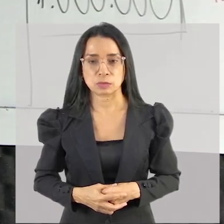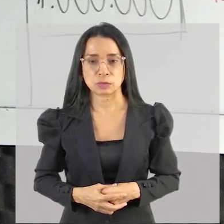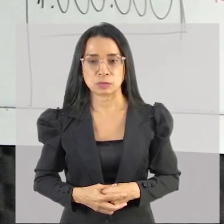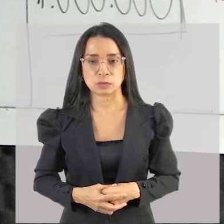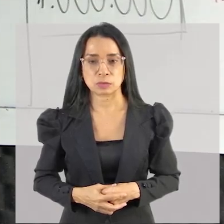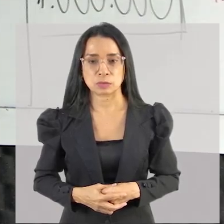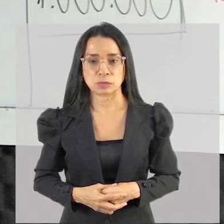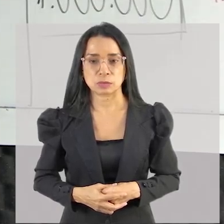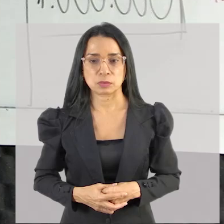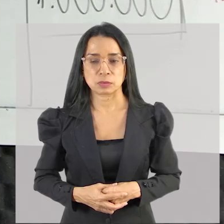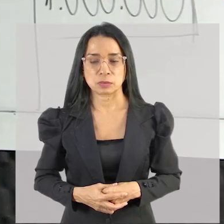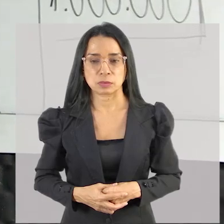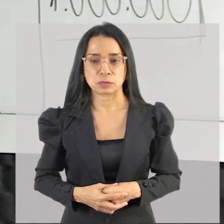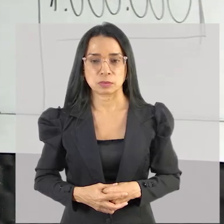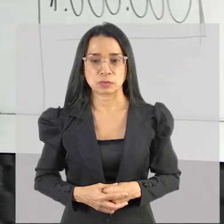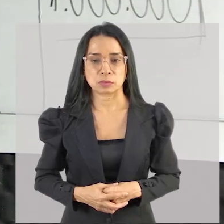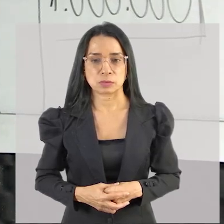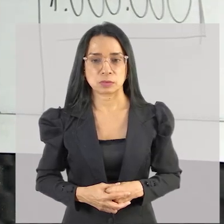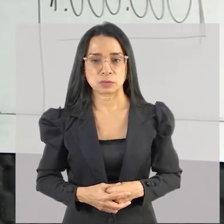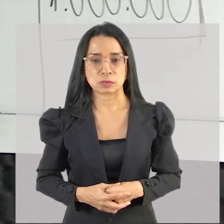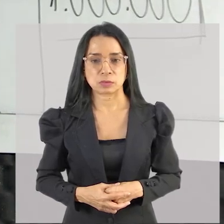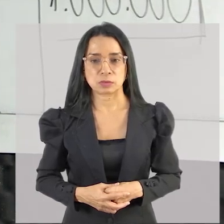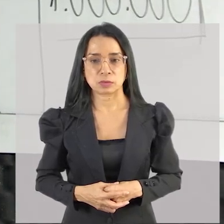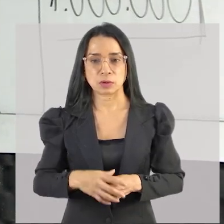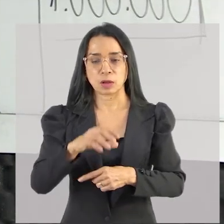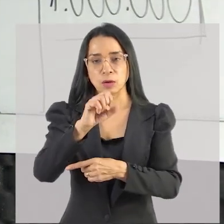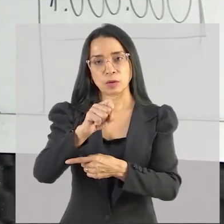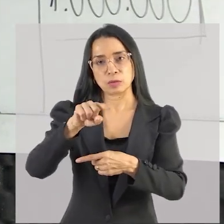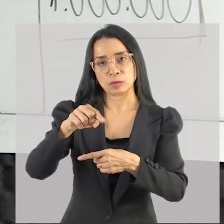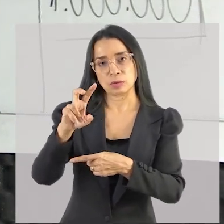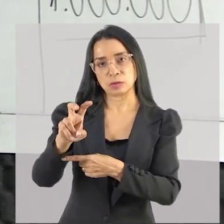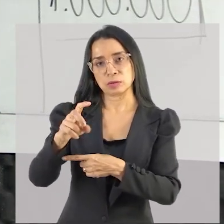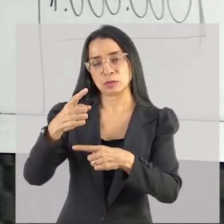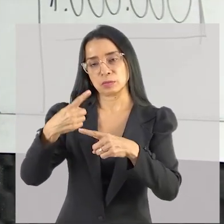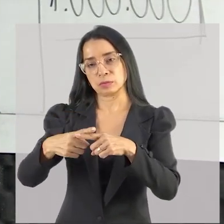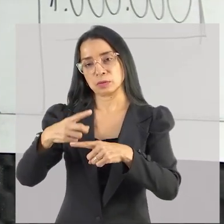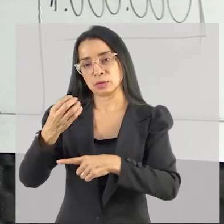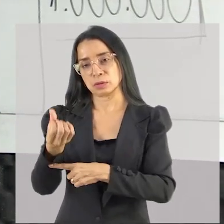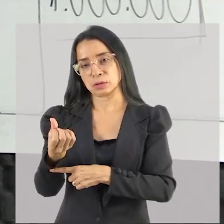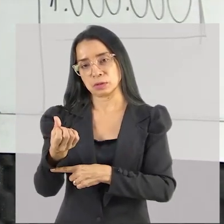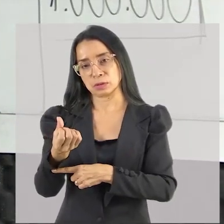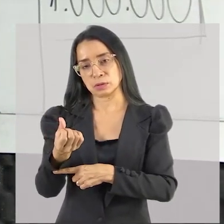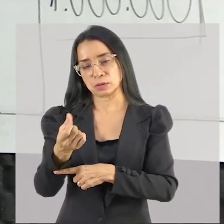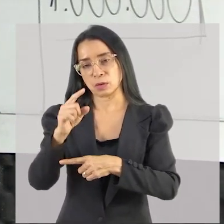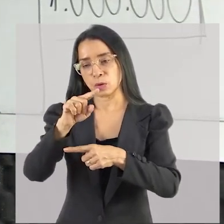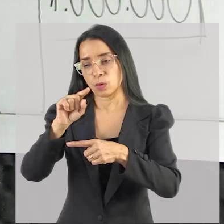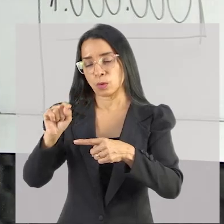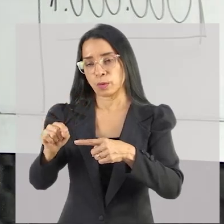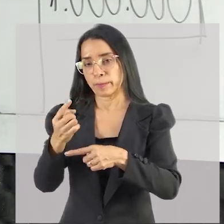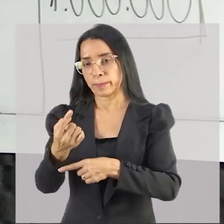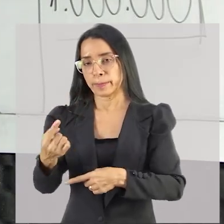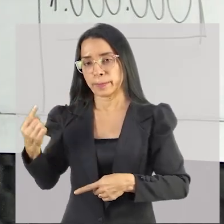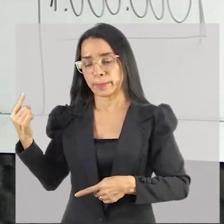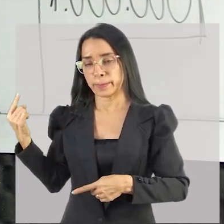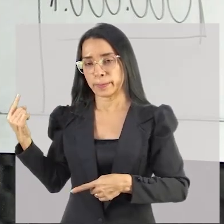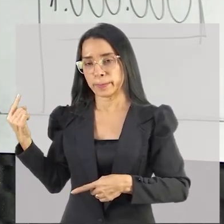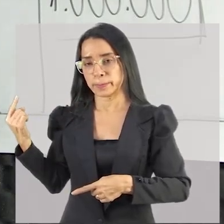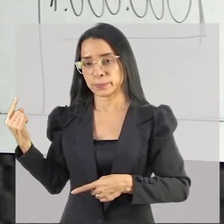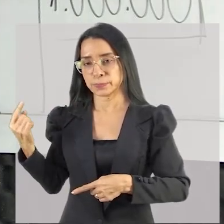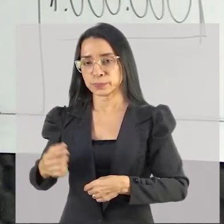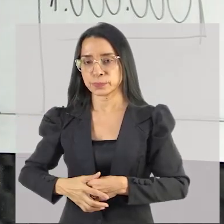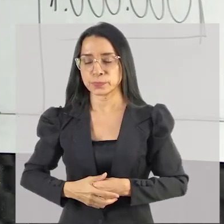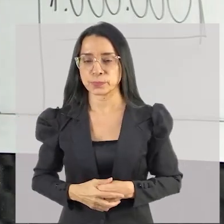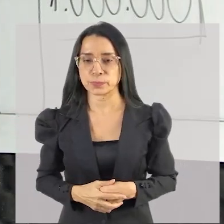8,5 vezes quanto? Vezes 6. Tá ok? 6 vezes 5, 30. Fica 0. Quanto é que sobe?